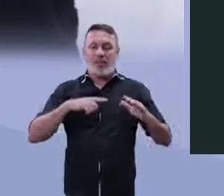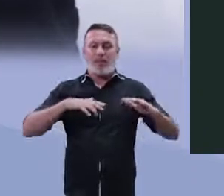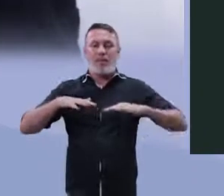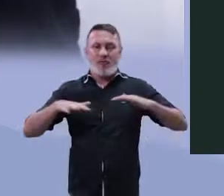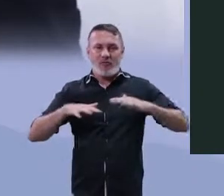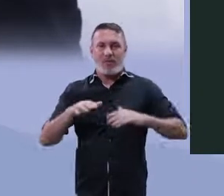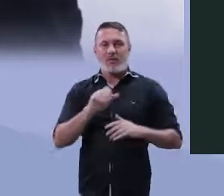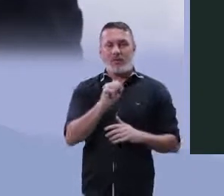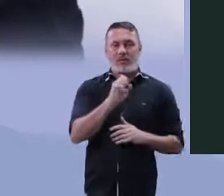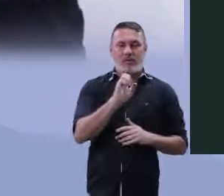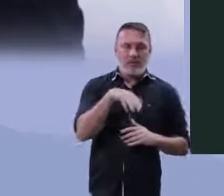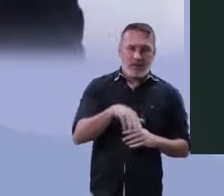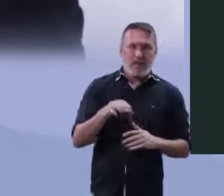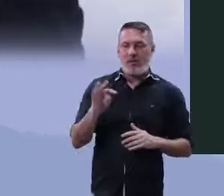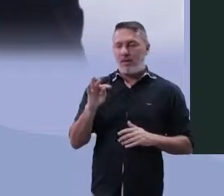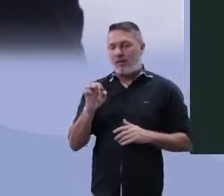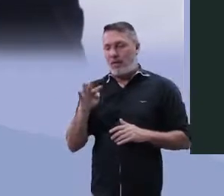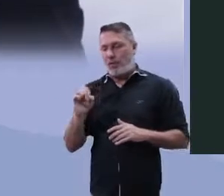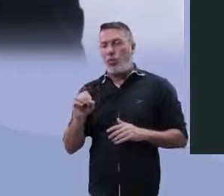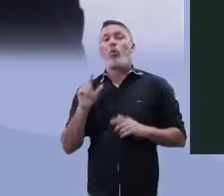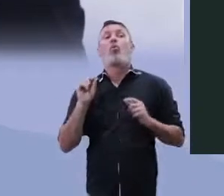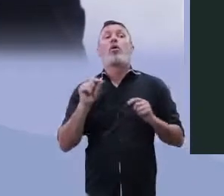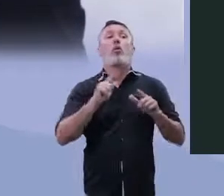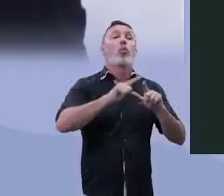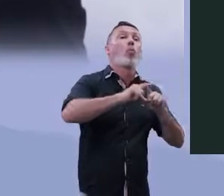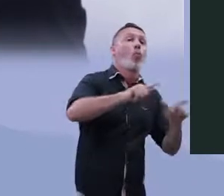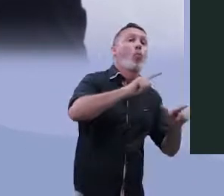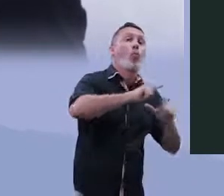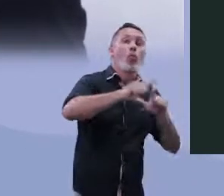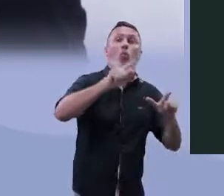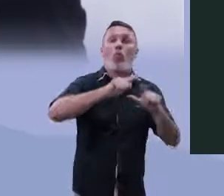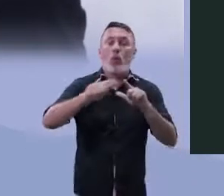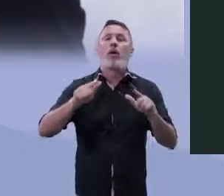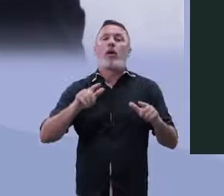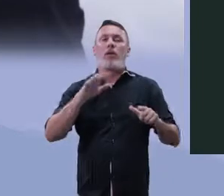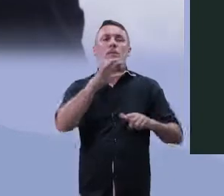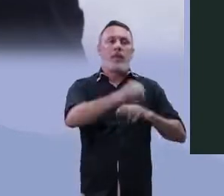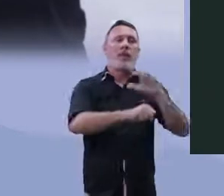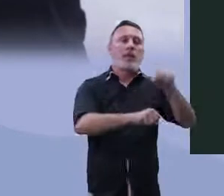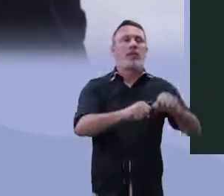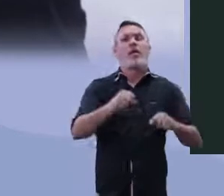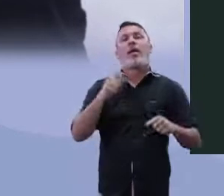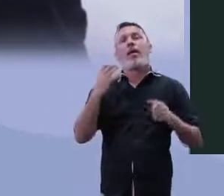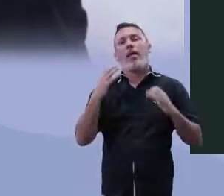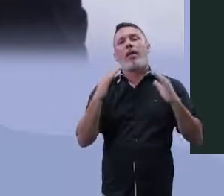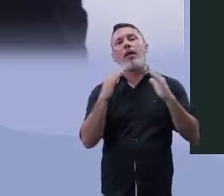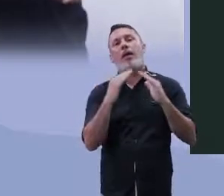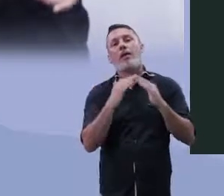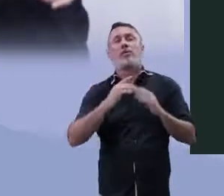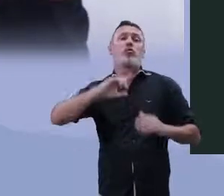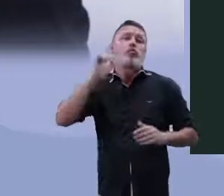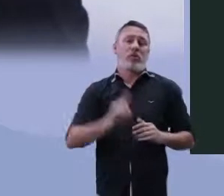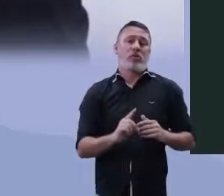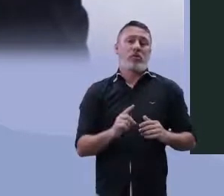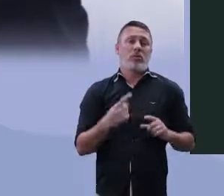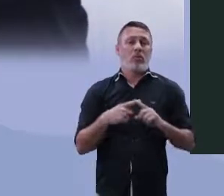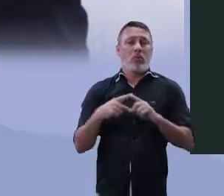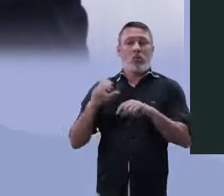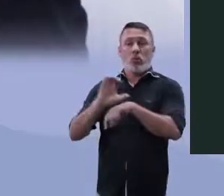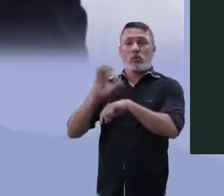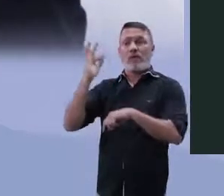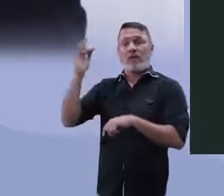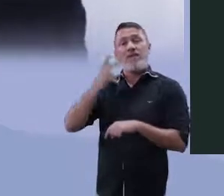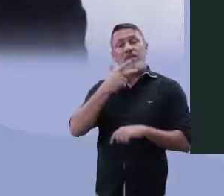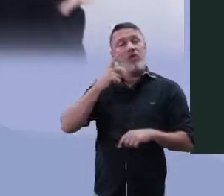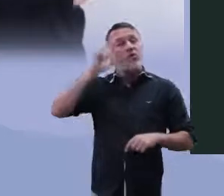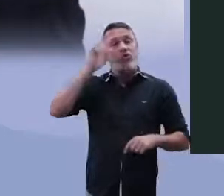movimentos trabalhadores sem teto, justamente tem a preocupação justamente de fazer o quê? De lutar pela moradia. A moradia é um